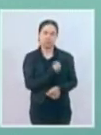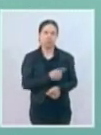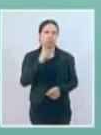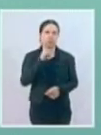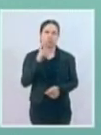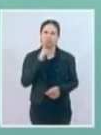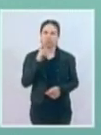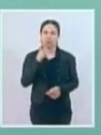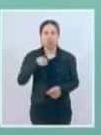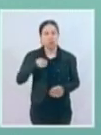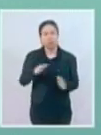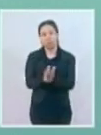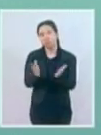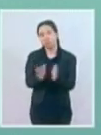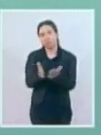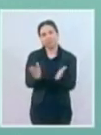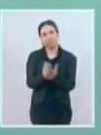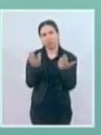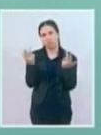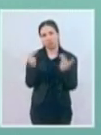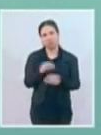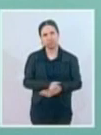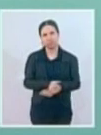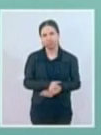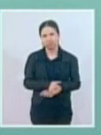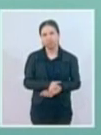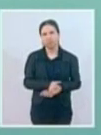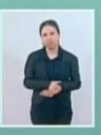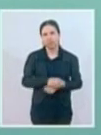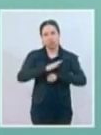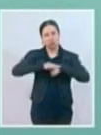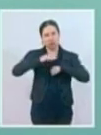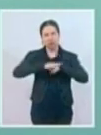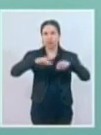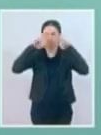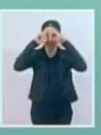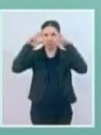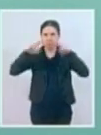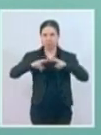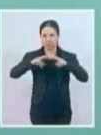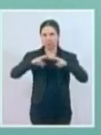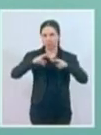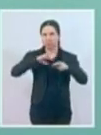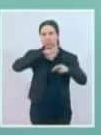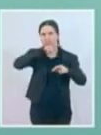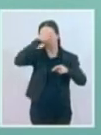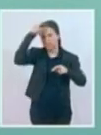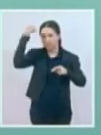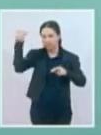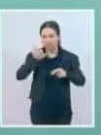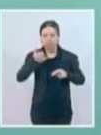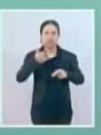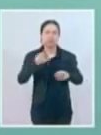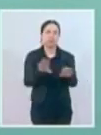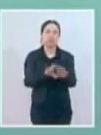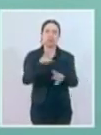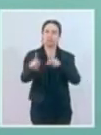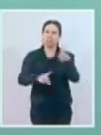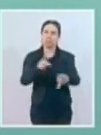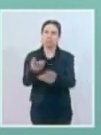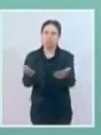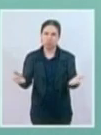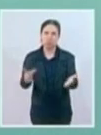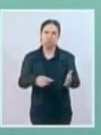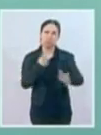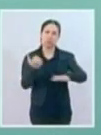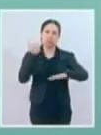sou a periferia, né? Uhum. Então, o prefeito, num gesto de carinho, de respeito e preocupação com a população, com o nosso mandato, que ele